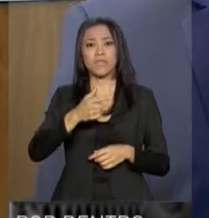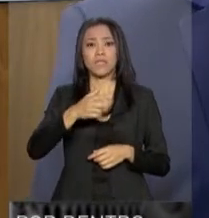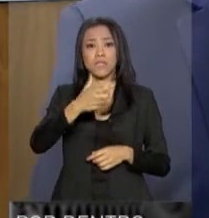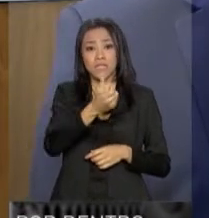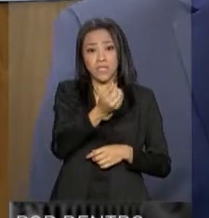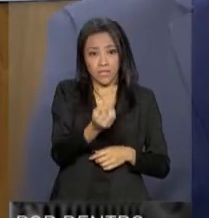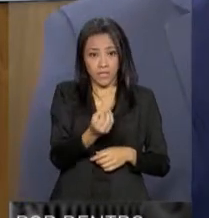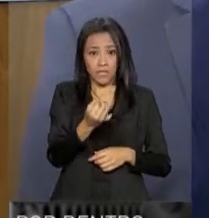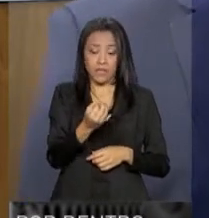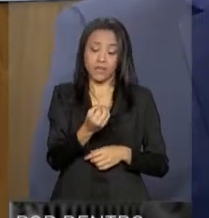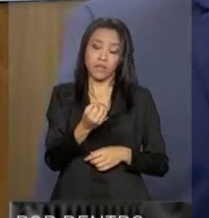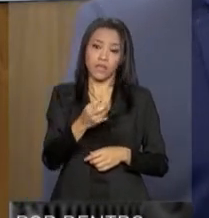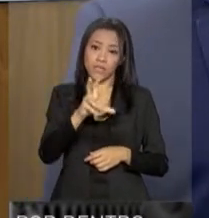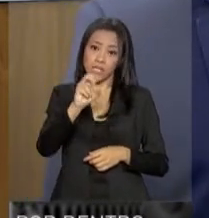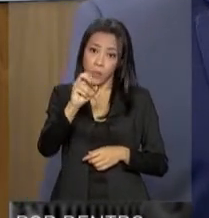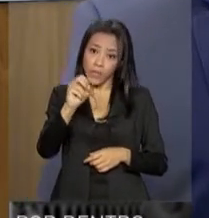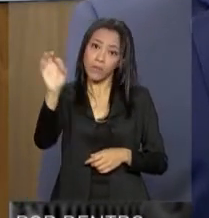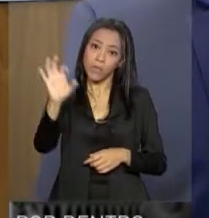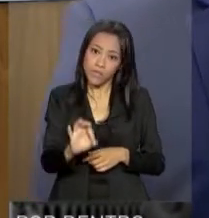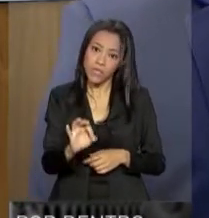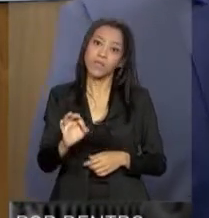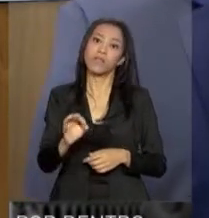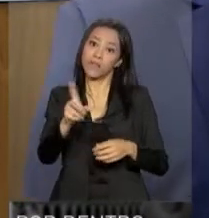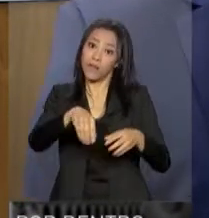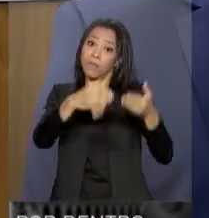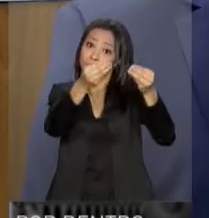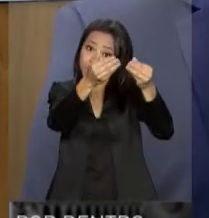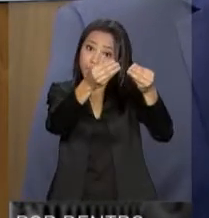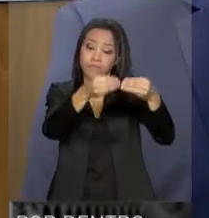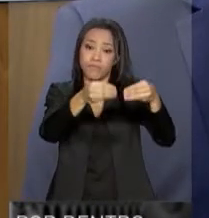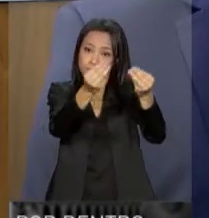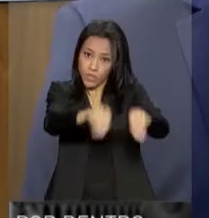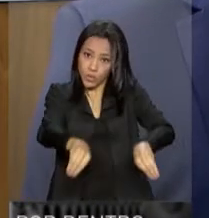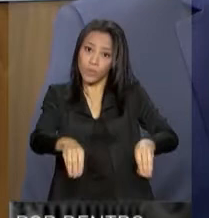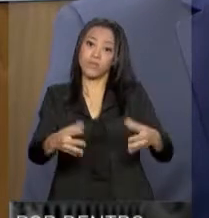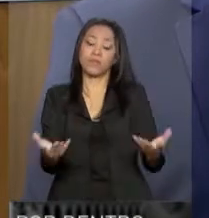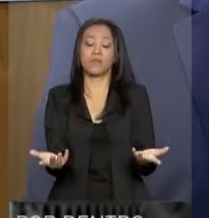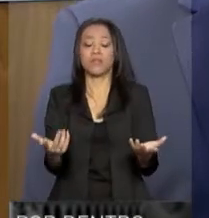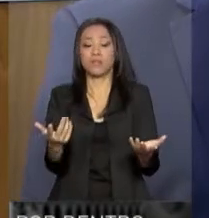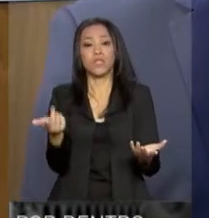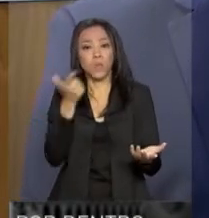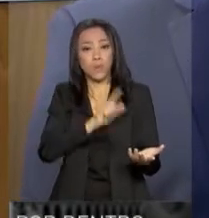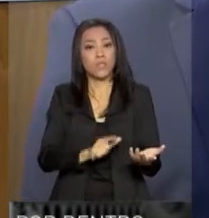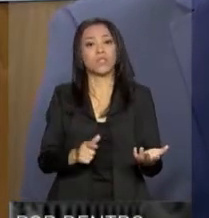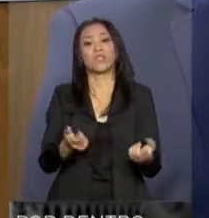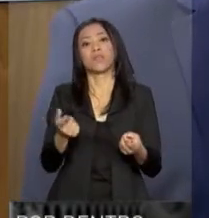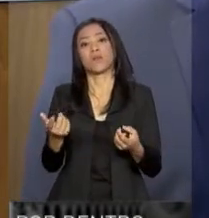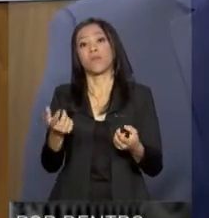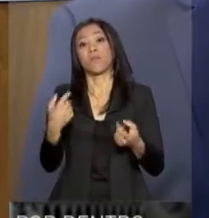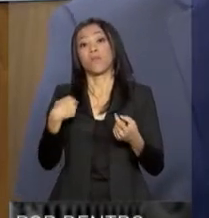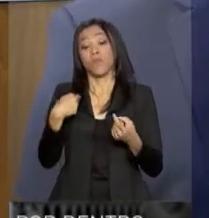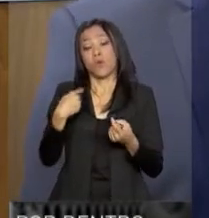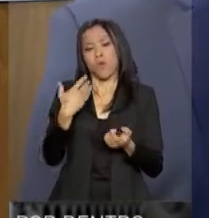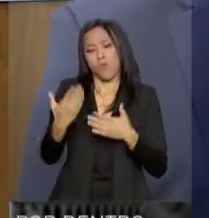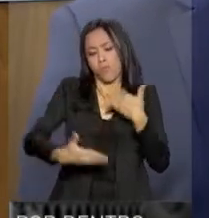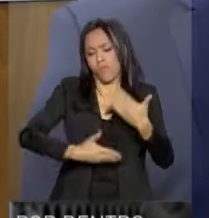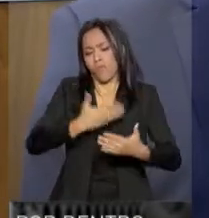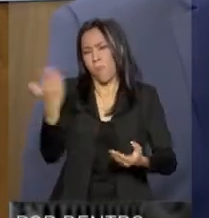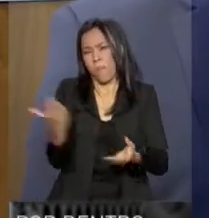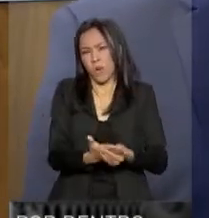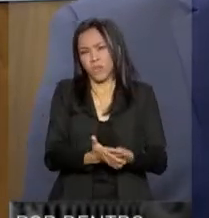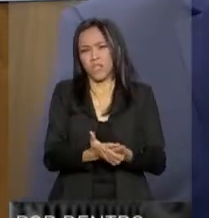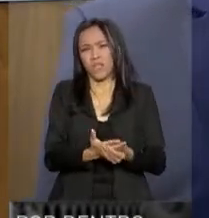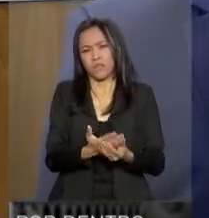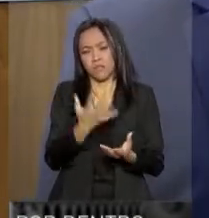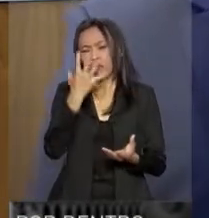dos valores que estimamos como prejuízo porque são incrementos significativos processo se torna mais célere não citou no processo judiciais